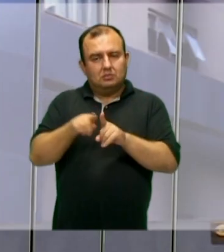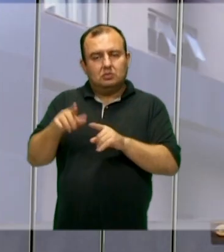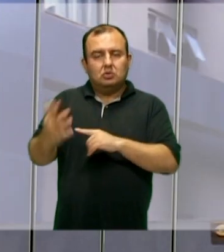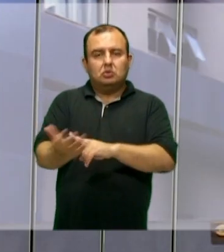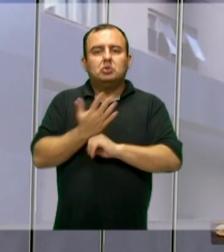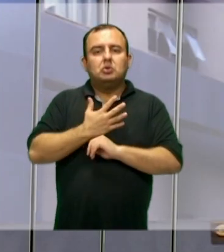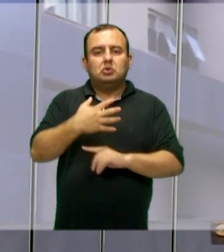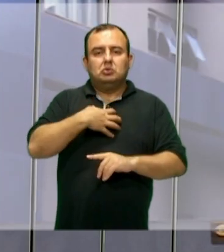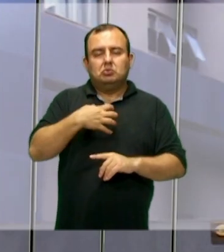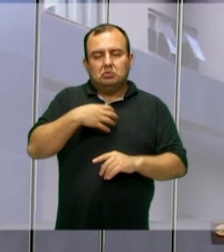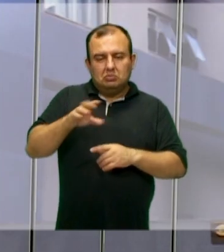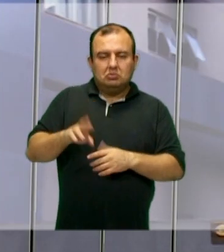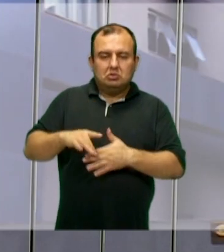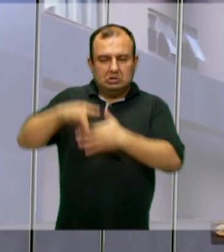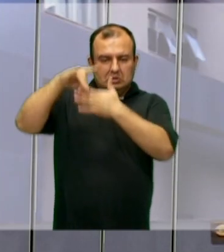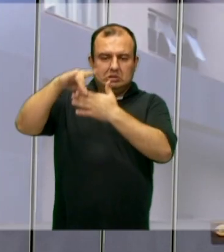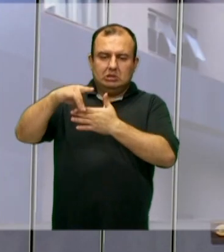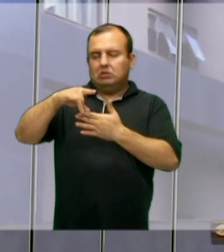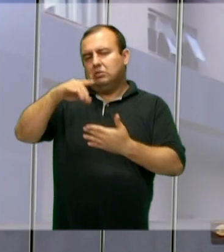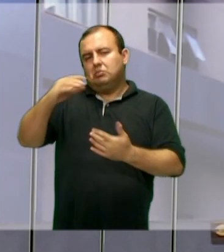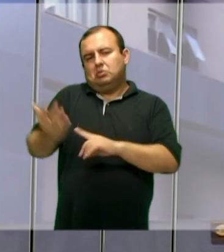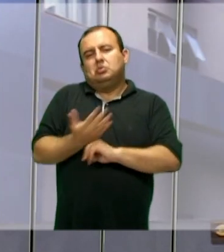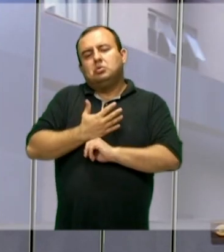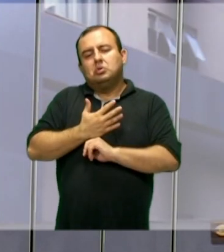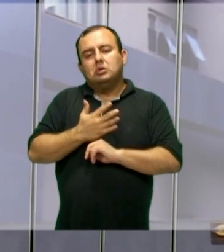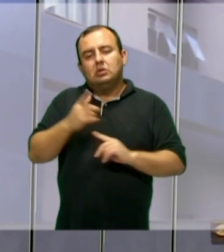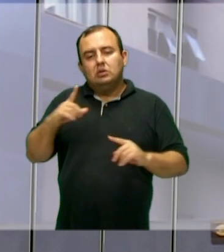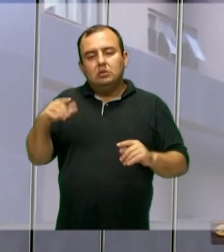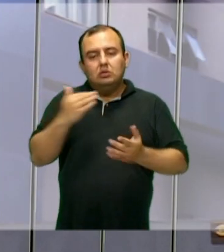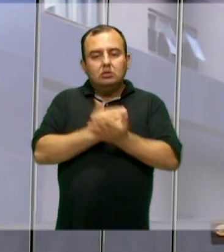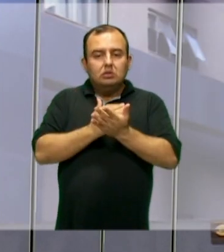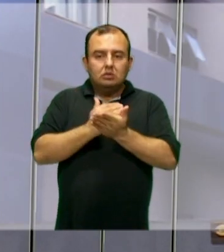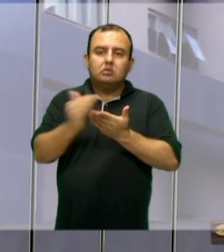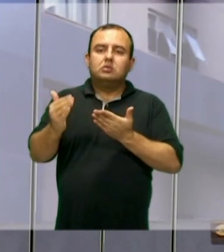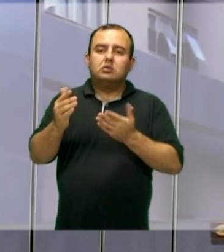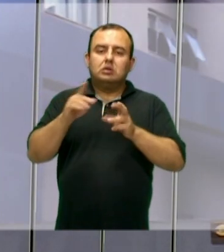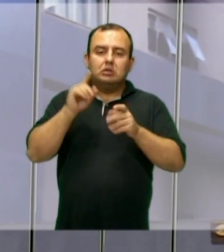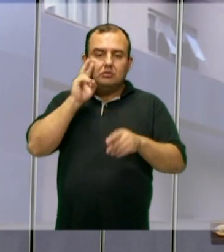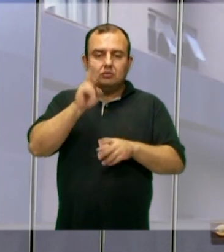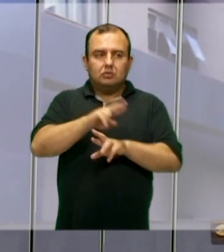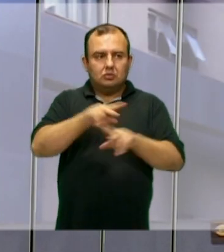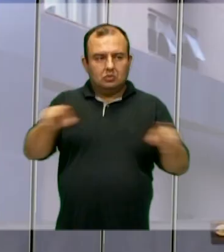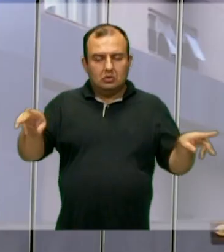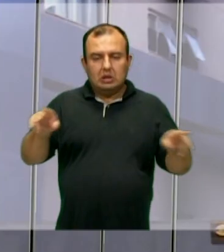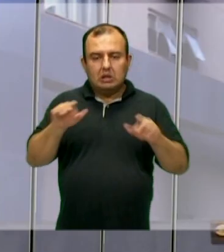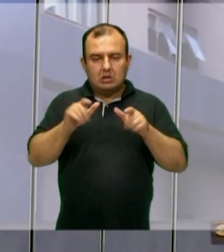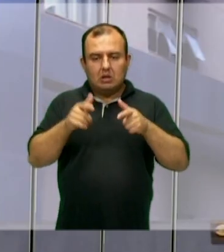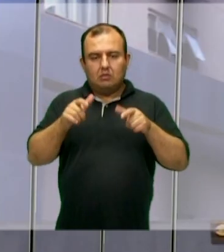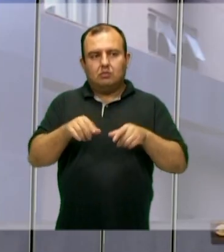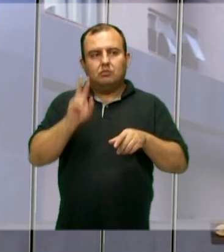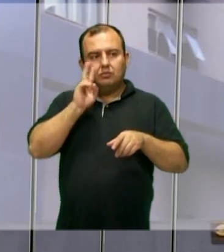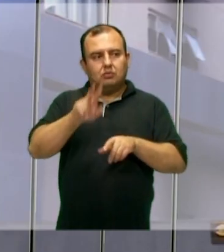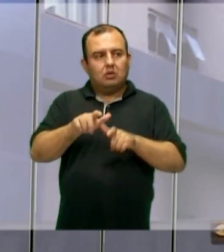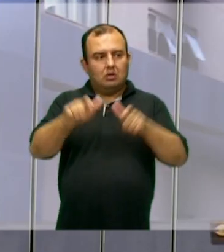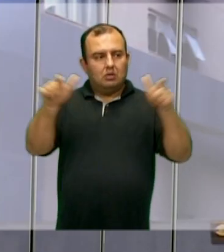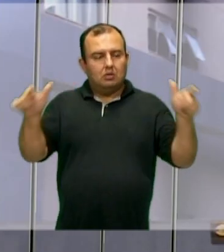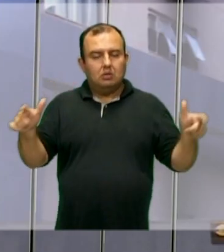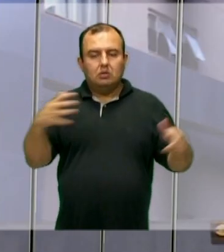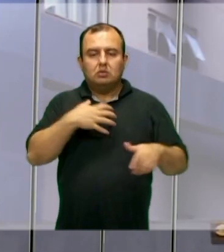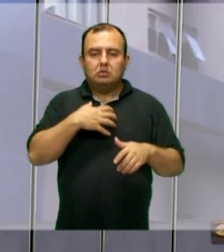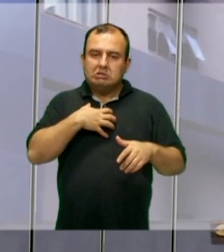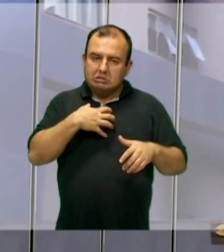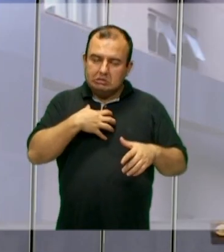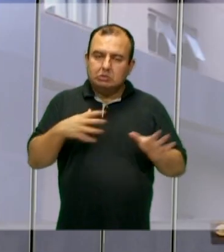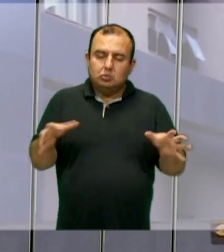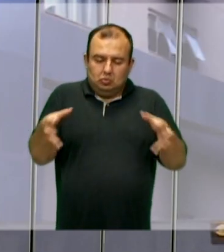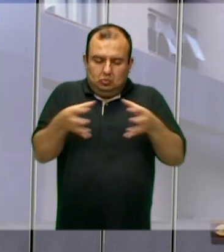aprimora o seu senso de liderança de uma maneira inacreditável. Você começa a ver as coisas de maneira muito mais ampla, né? Você começa a ter um senso de equipe muito